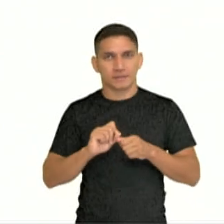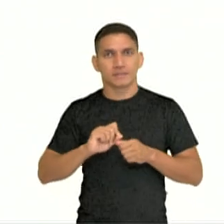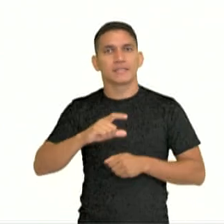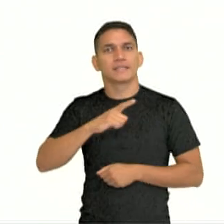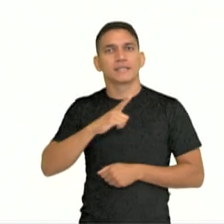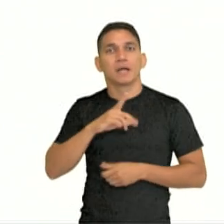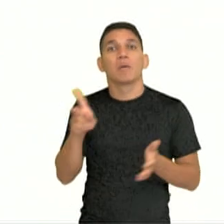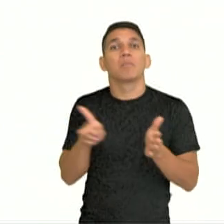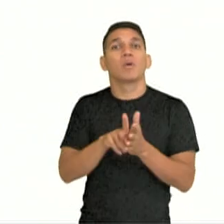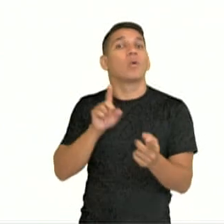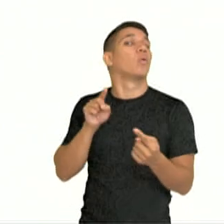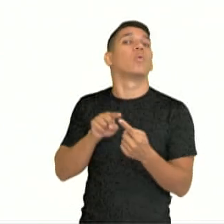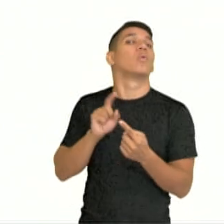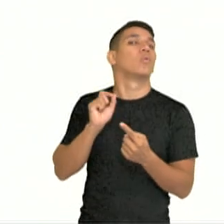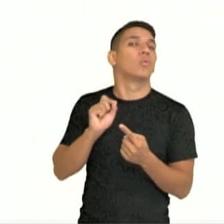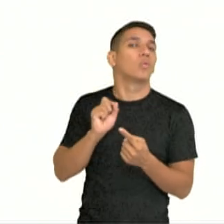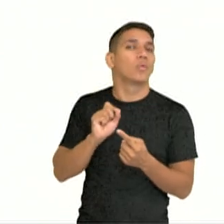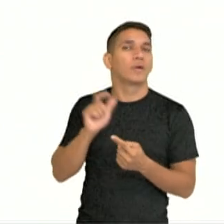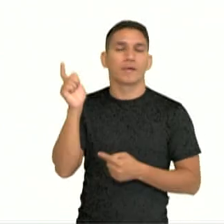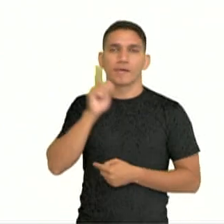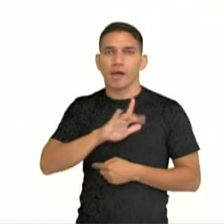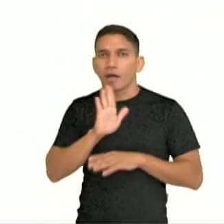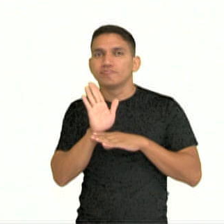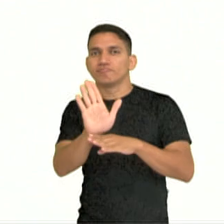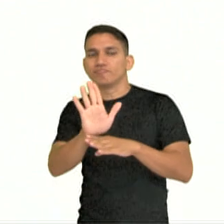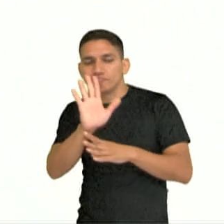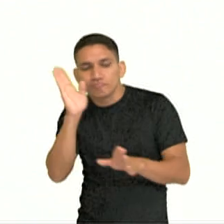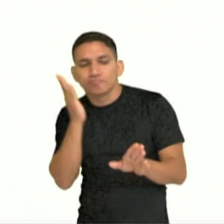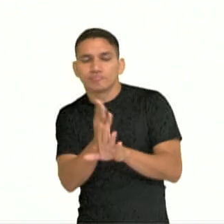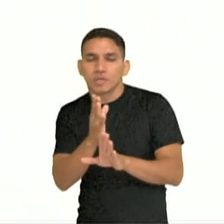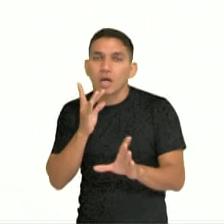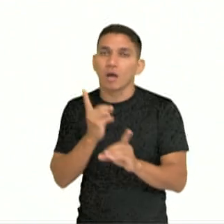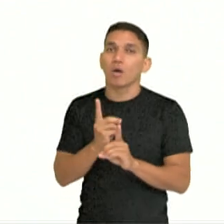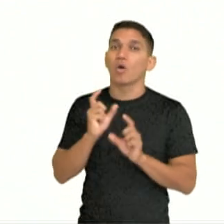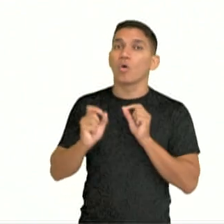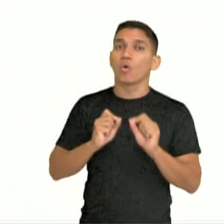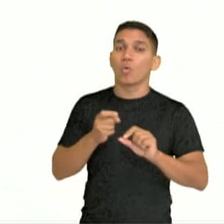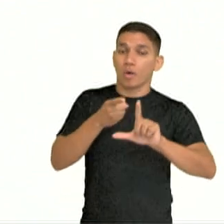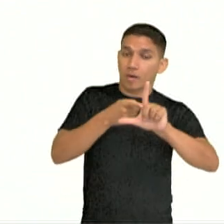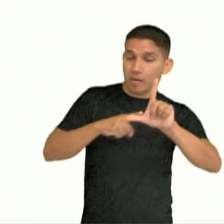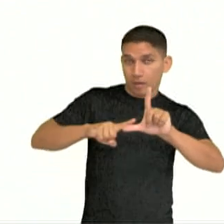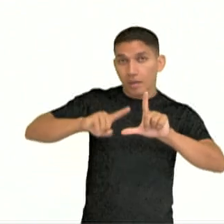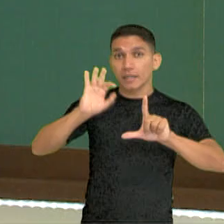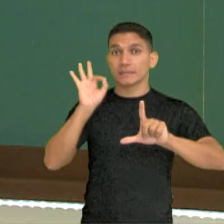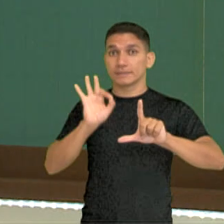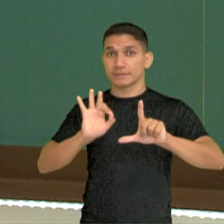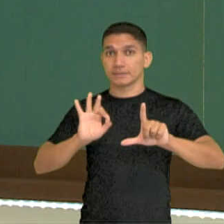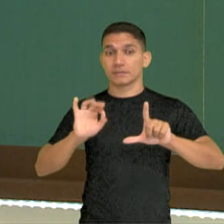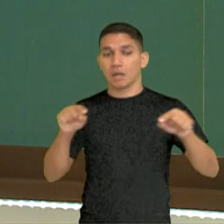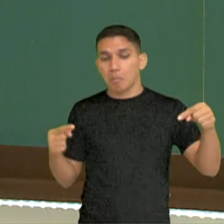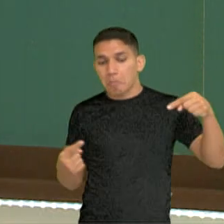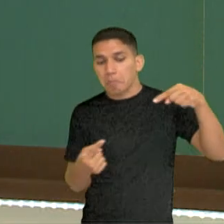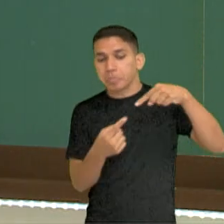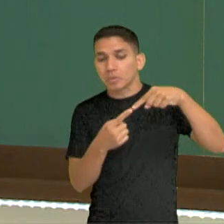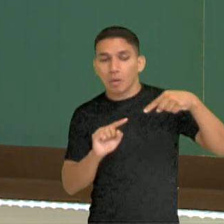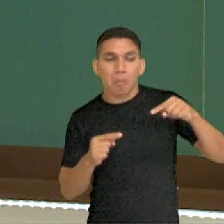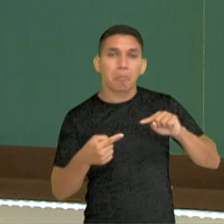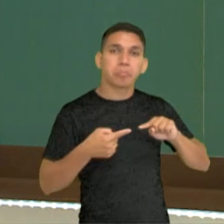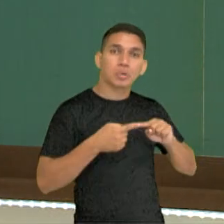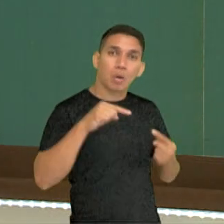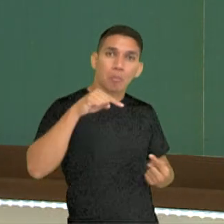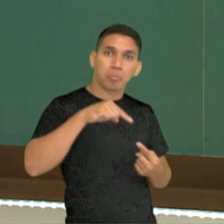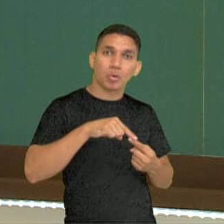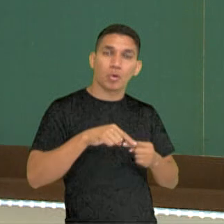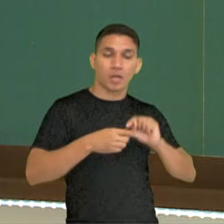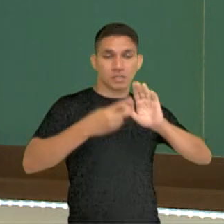no intuito de que você possa encontrar o ângulo correspondente aos ângulos que estão no